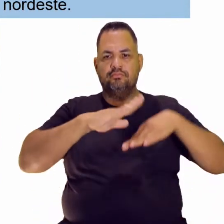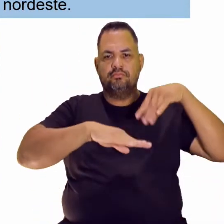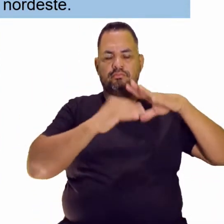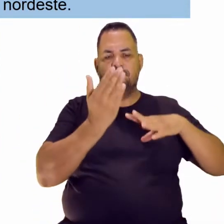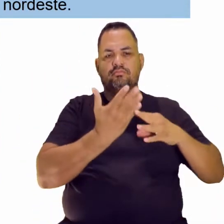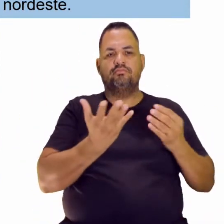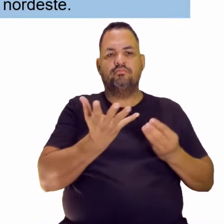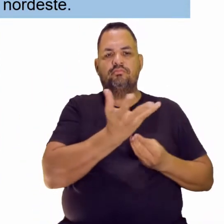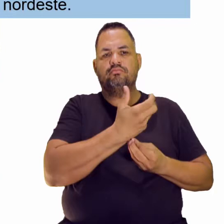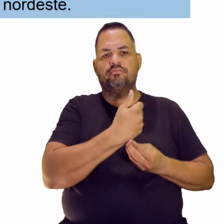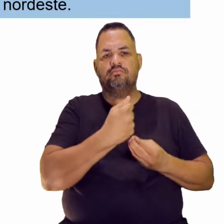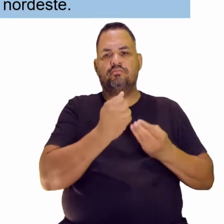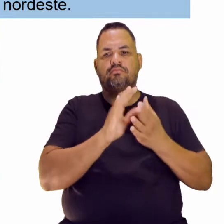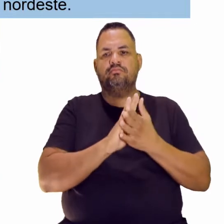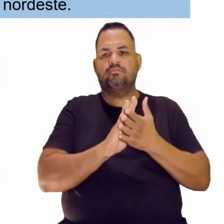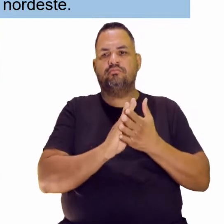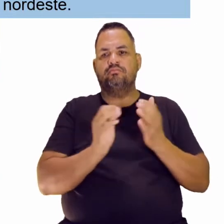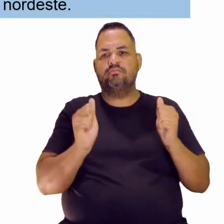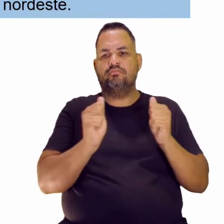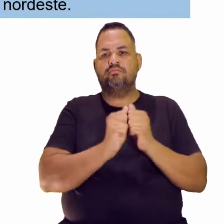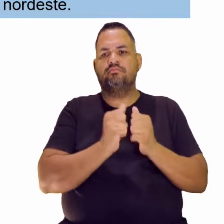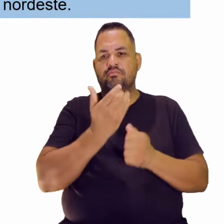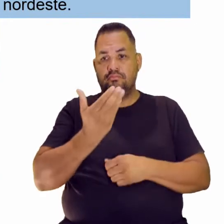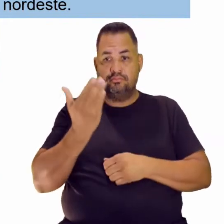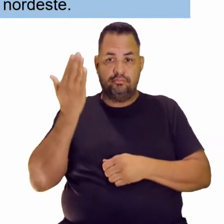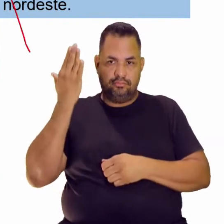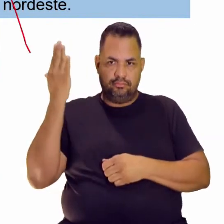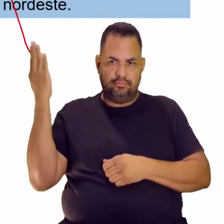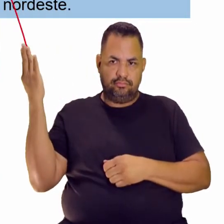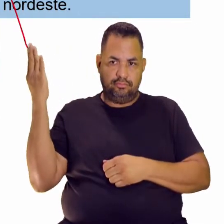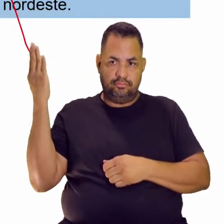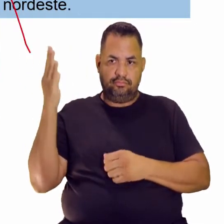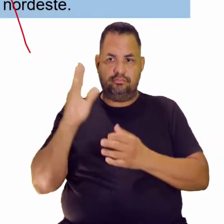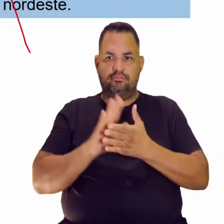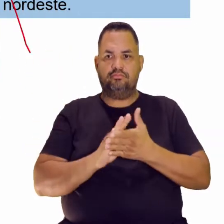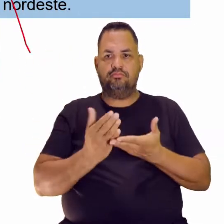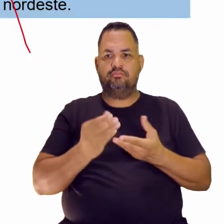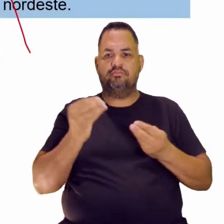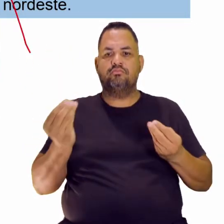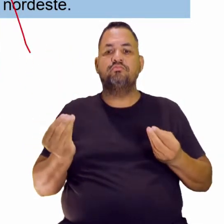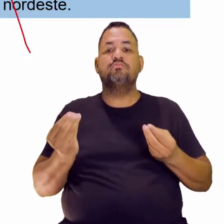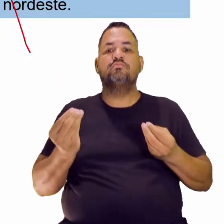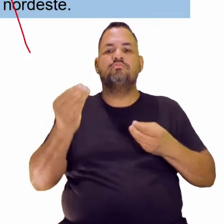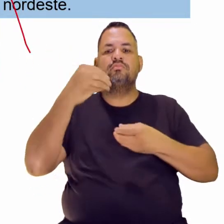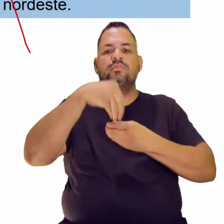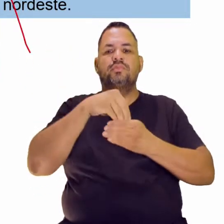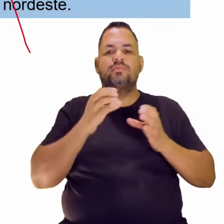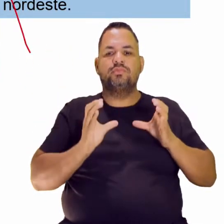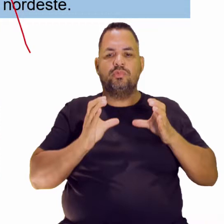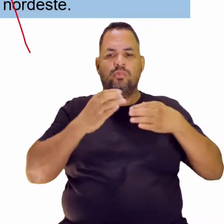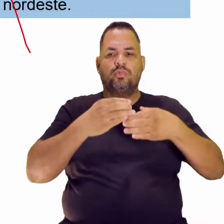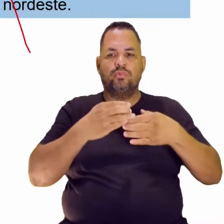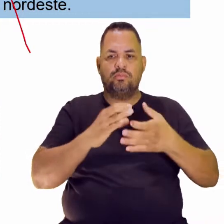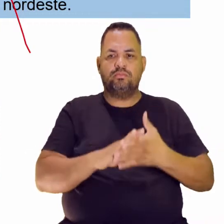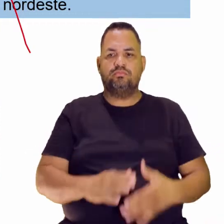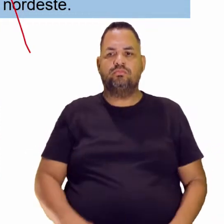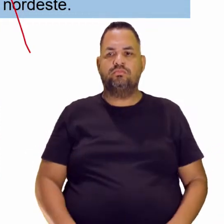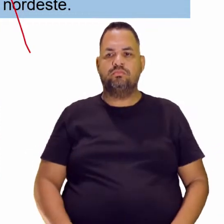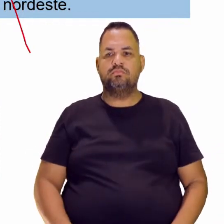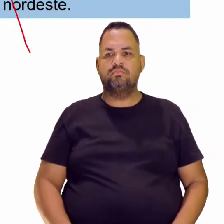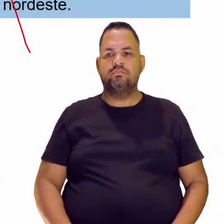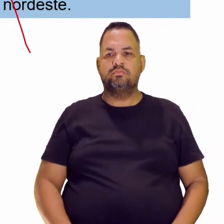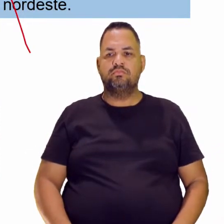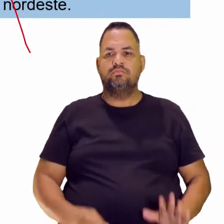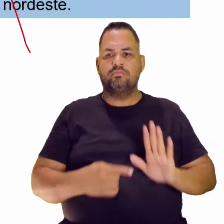ele, né, o Albert Eckalt, que fez parte da sua caravana, então